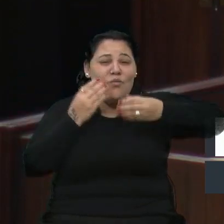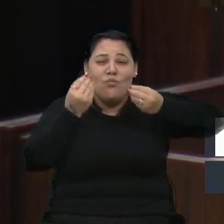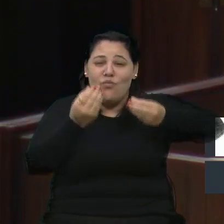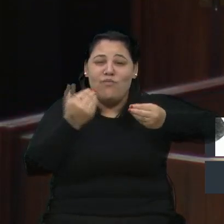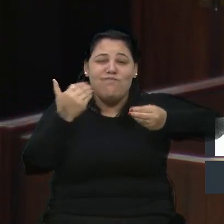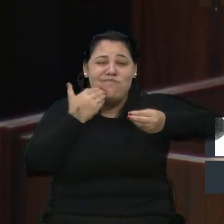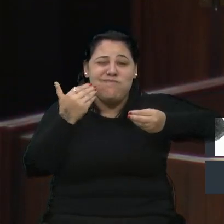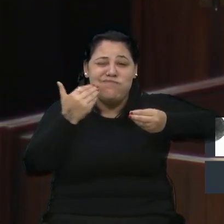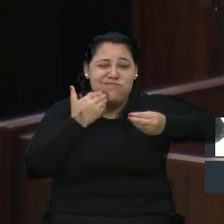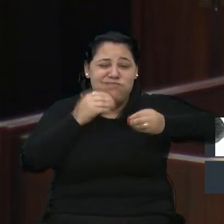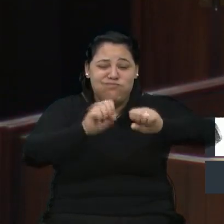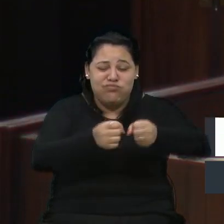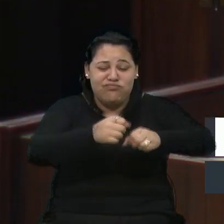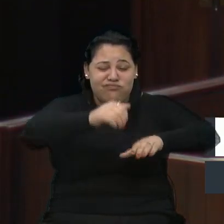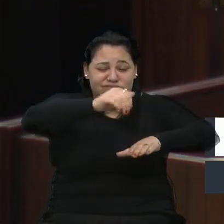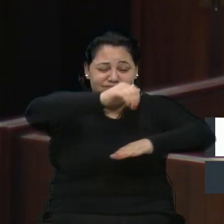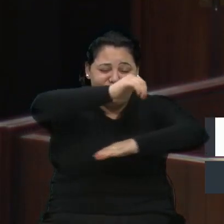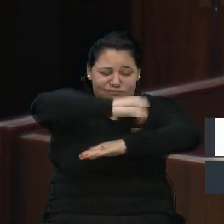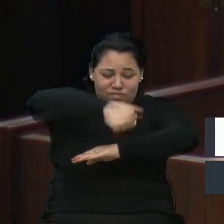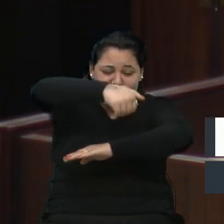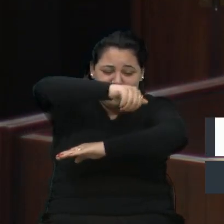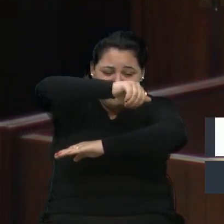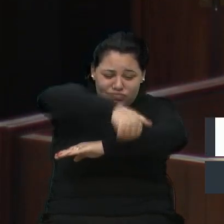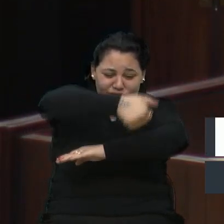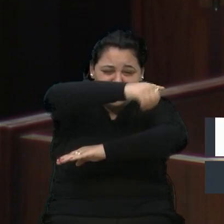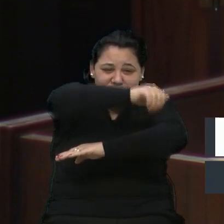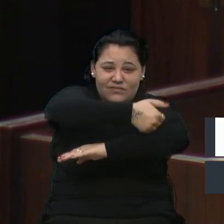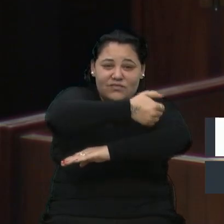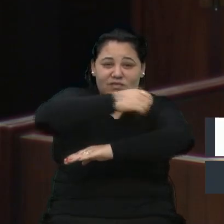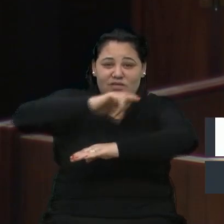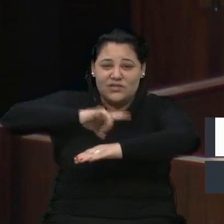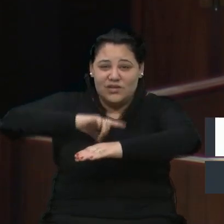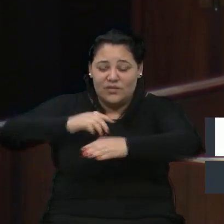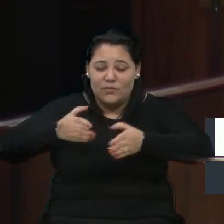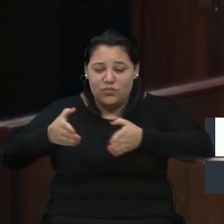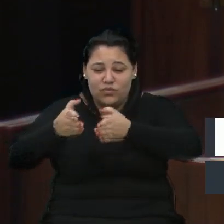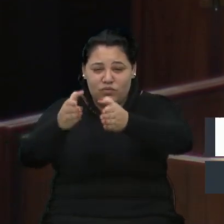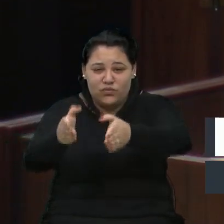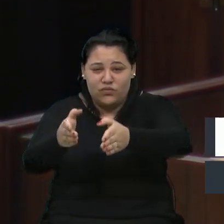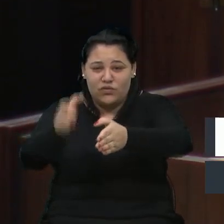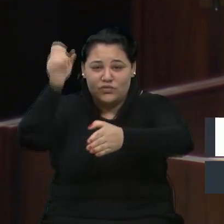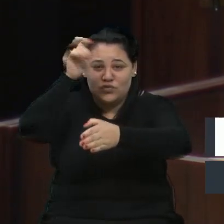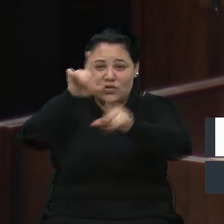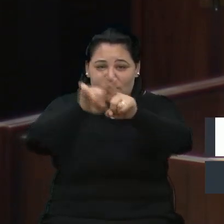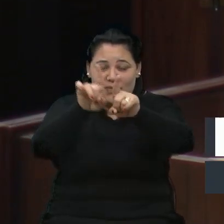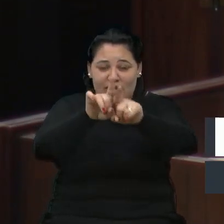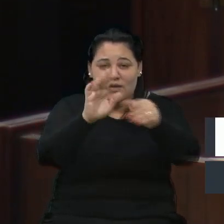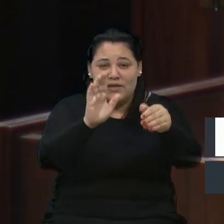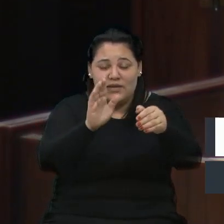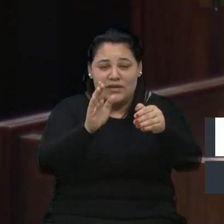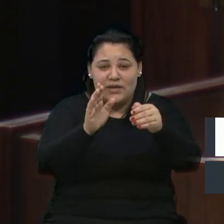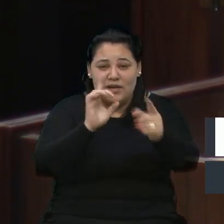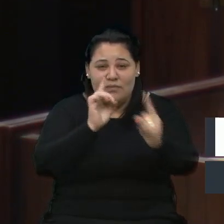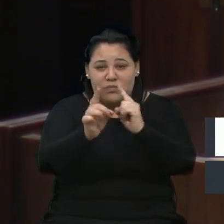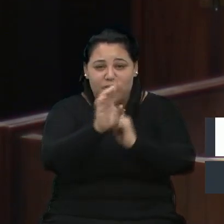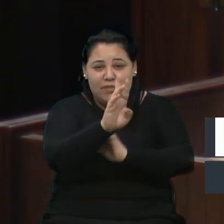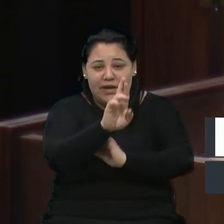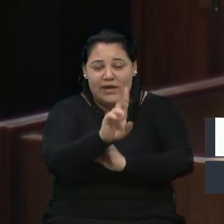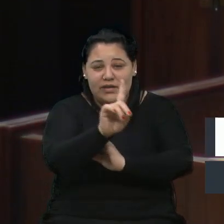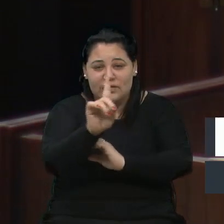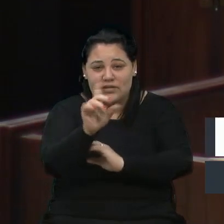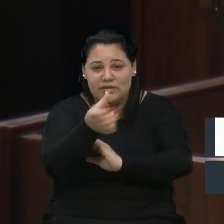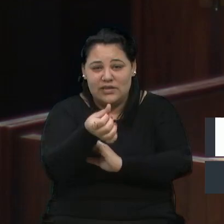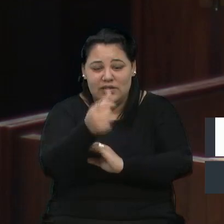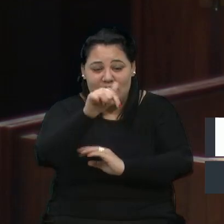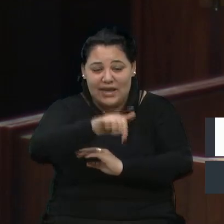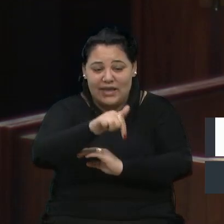existente aí na Rota do Sol e BR-116, mas aqui na Rota do Sol a gente está sentindo que estão